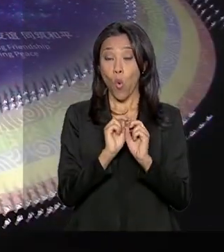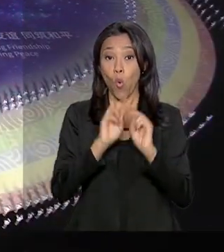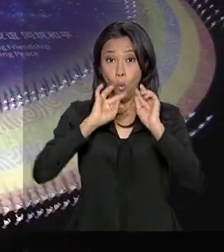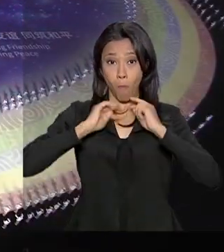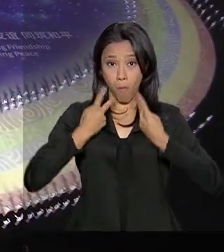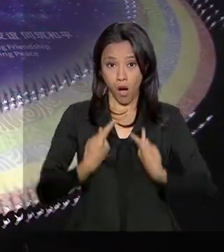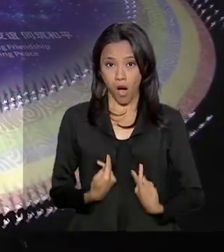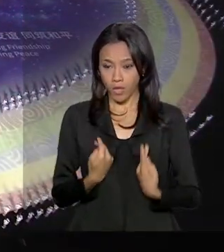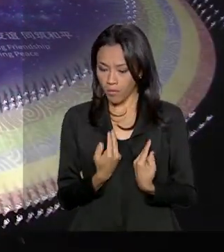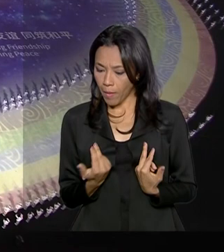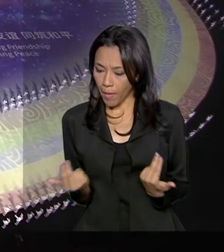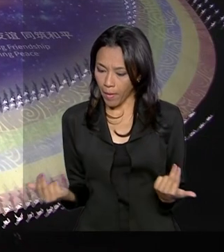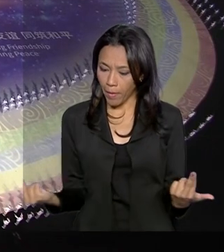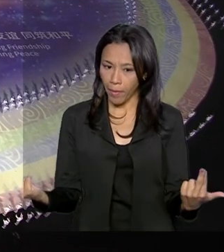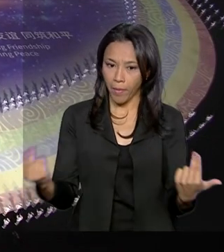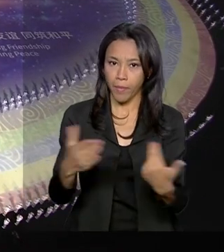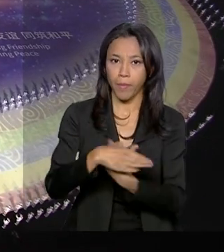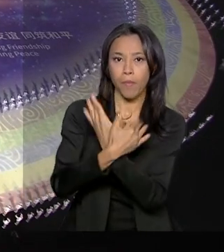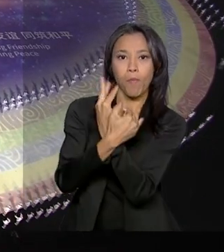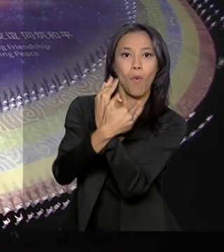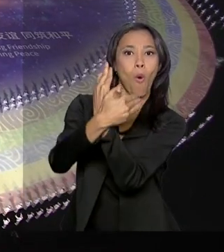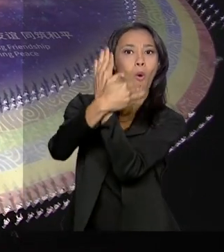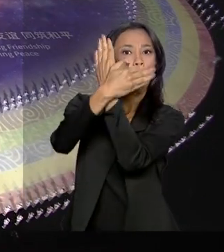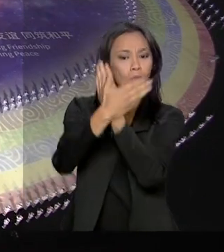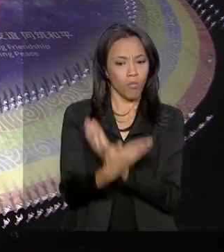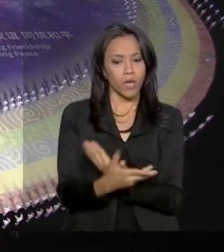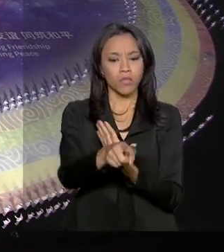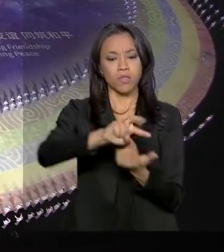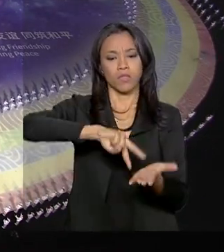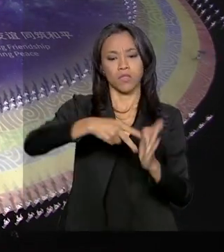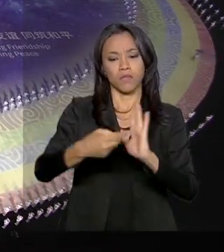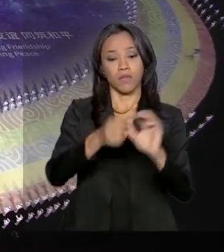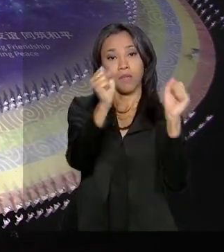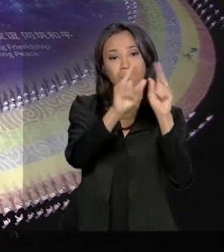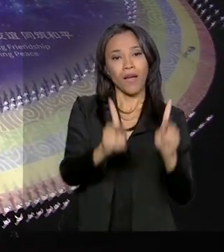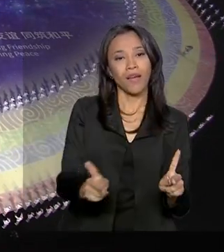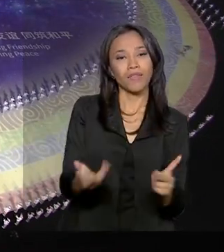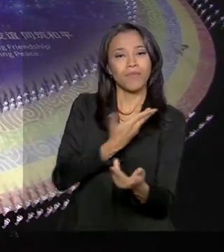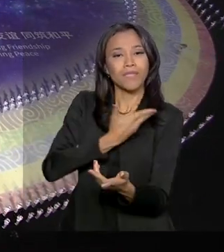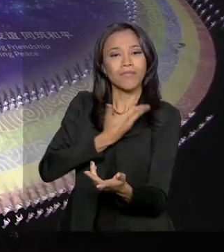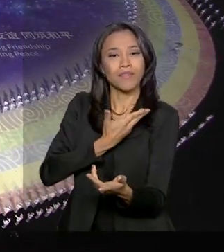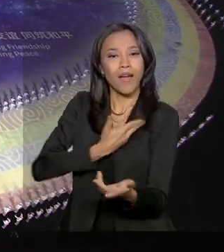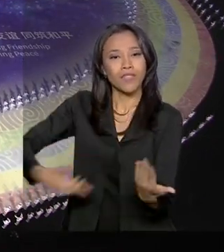desenho de uma pomba, simbolizando a paz e a amizade entre os povos.